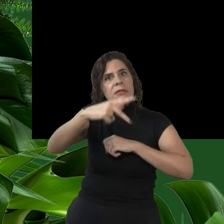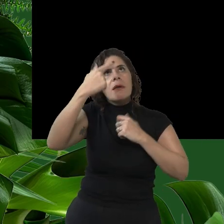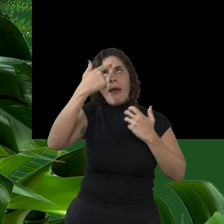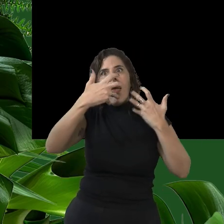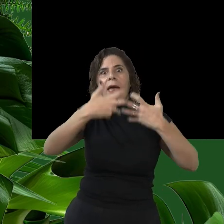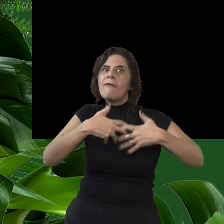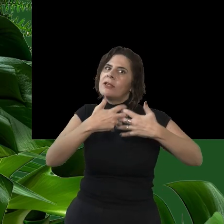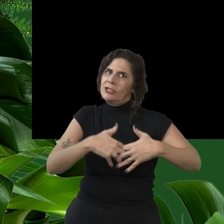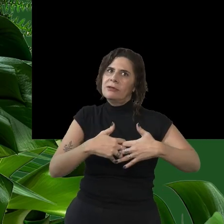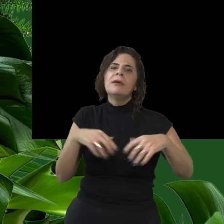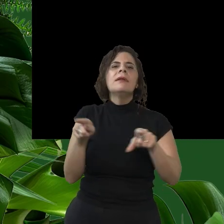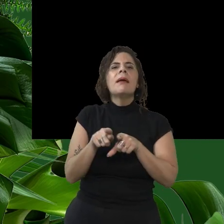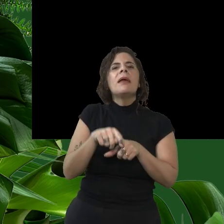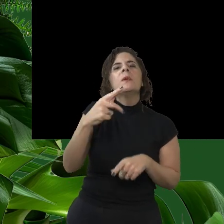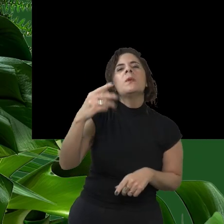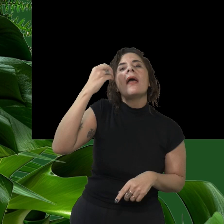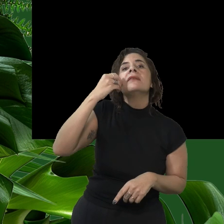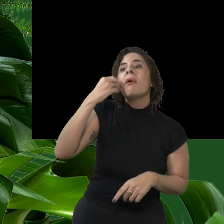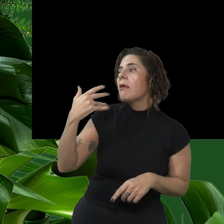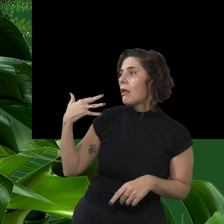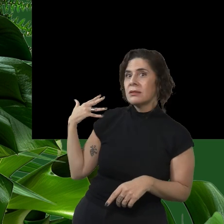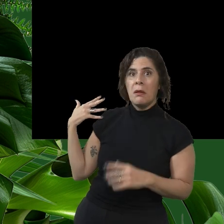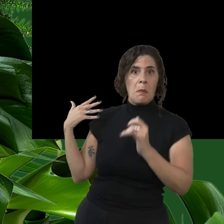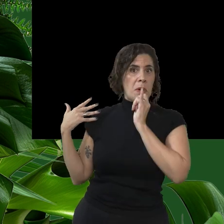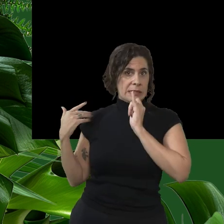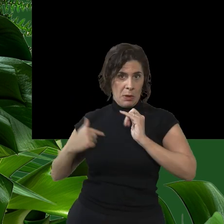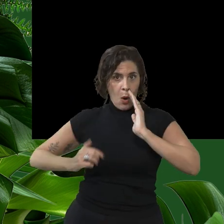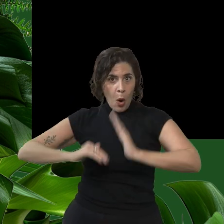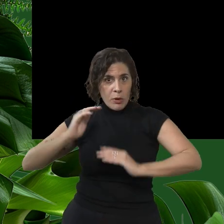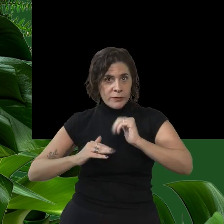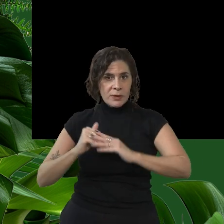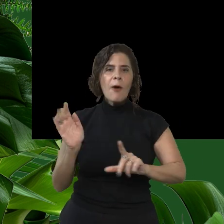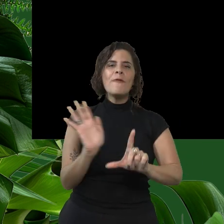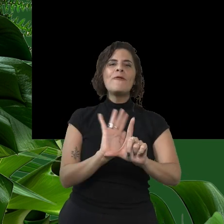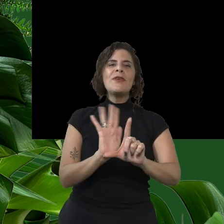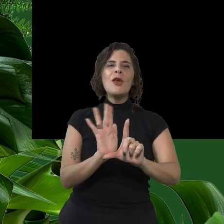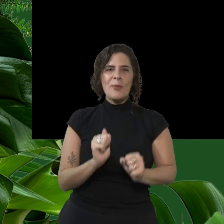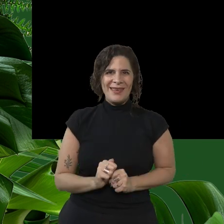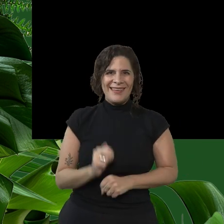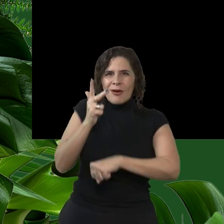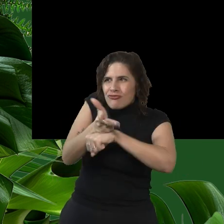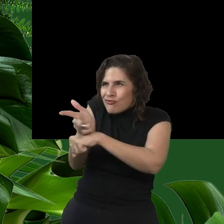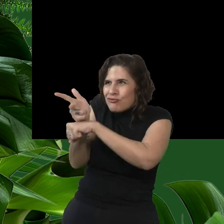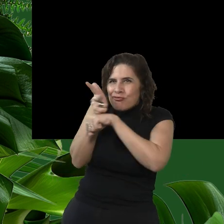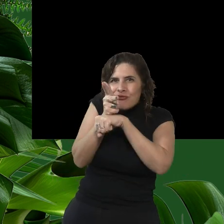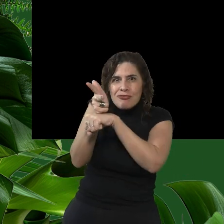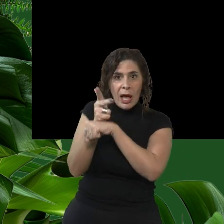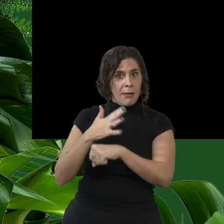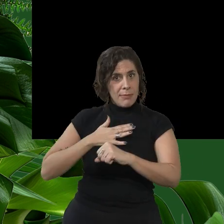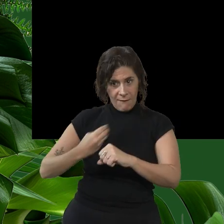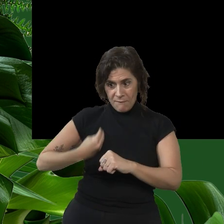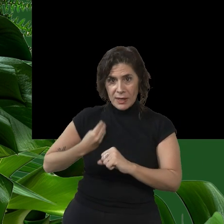nossa trajetória, né? Então, eu sou cineasta e tenho dedicado aí minha carreira, e não só minha carreira, como minha vida, né? Eu acho que hoje em dia,